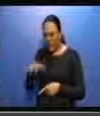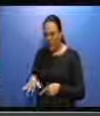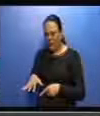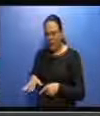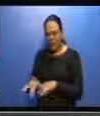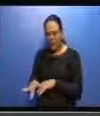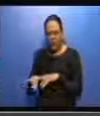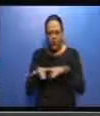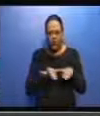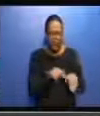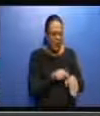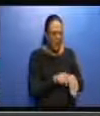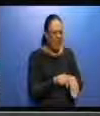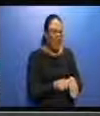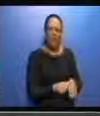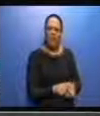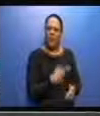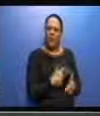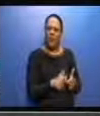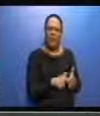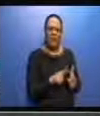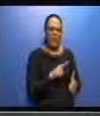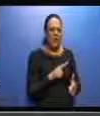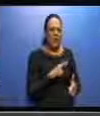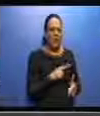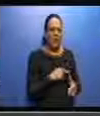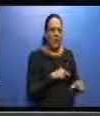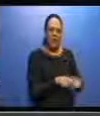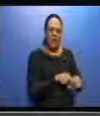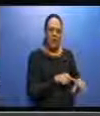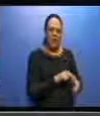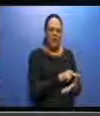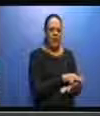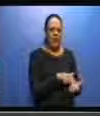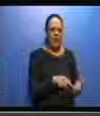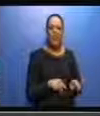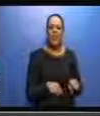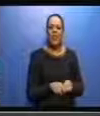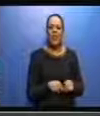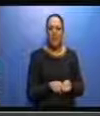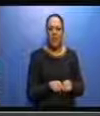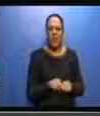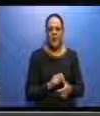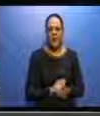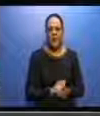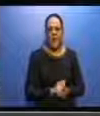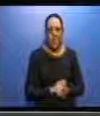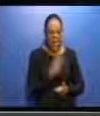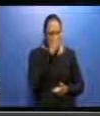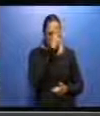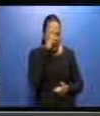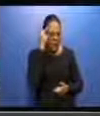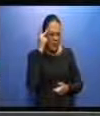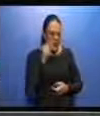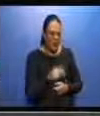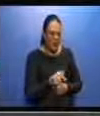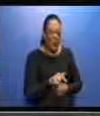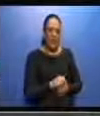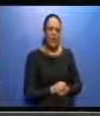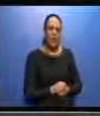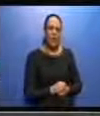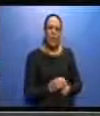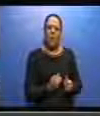cidade surgiu também o fenômeno da marginalização social é as pessoas que estão aí à margem da vida